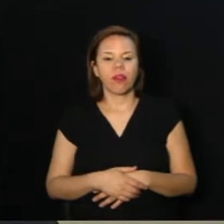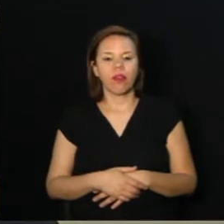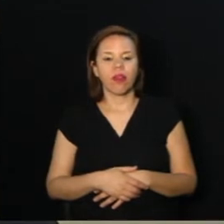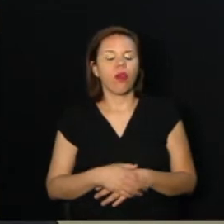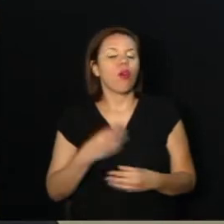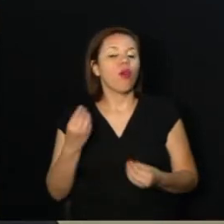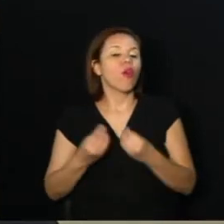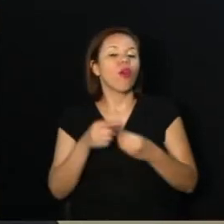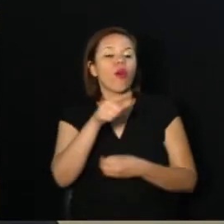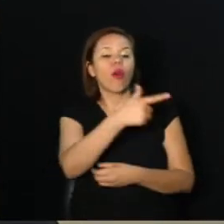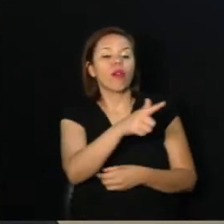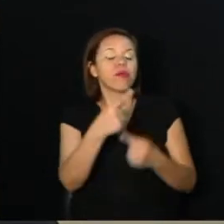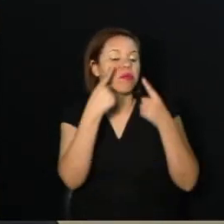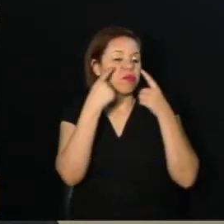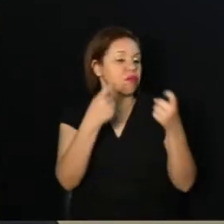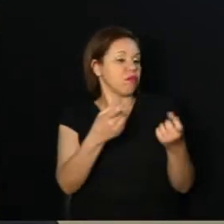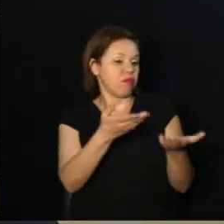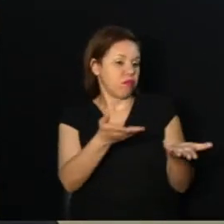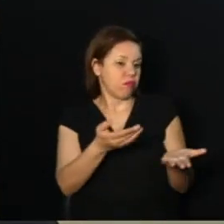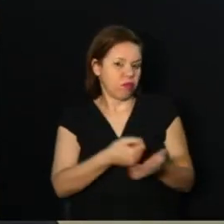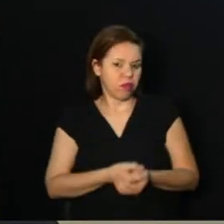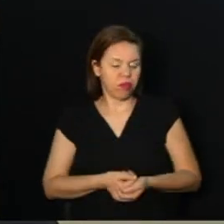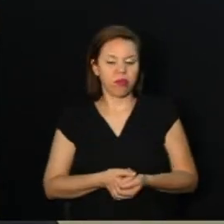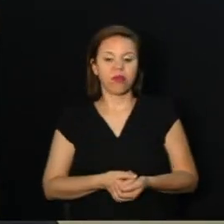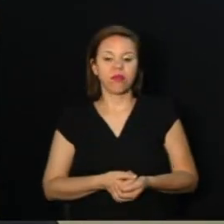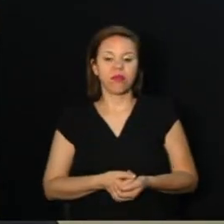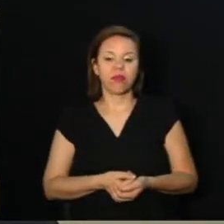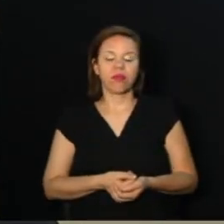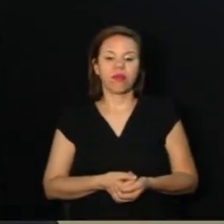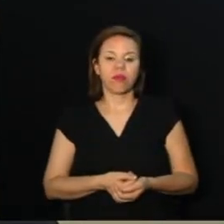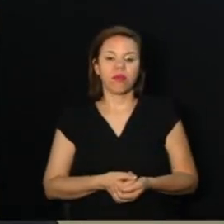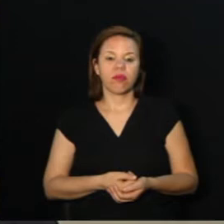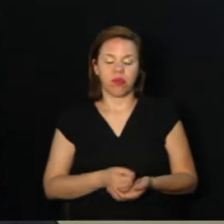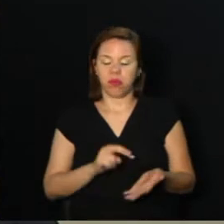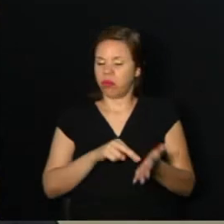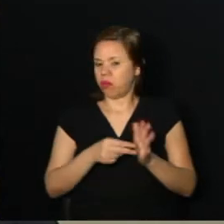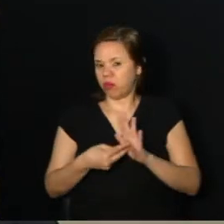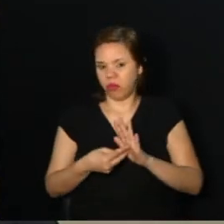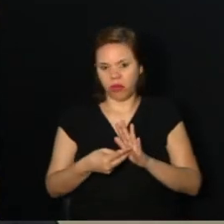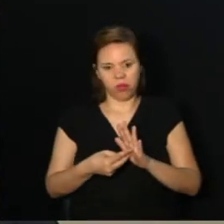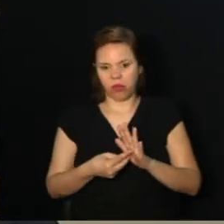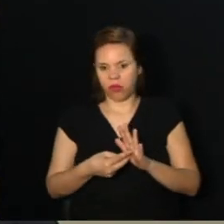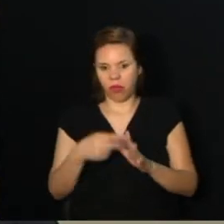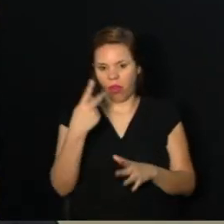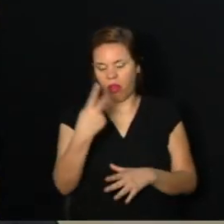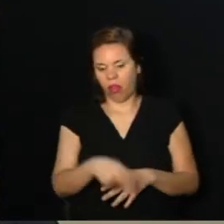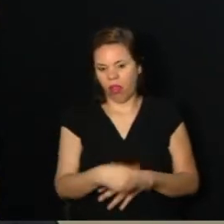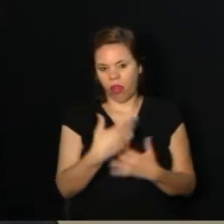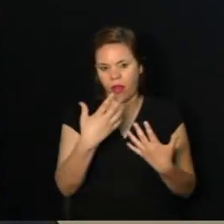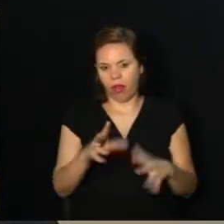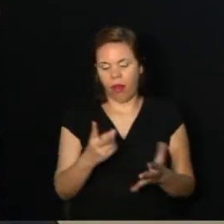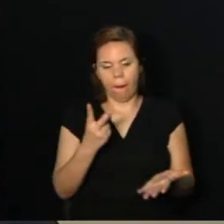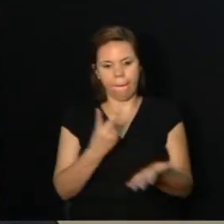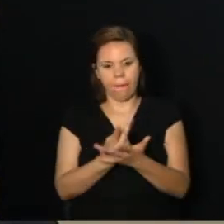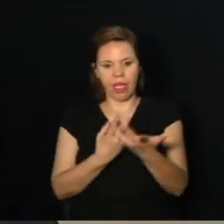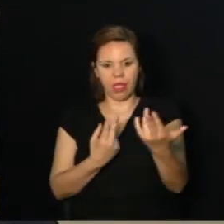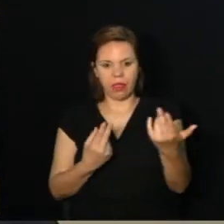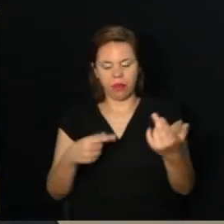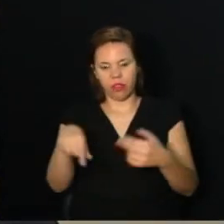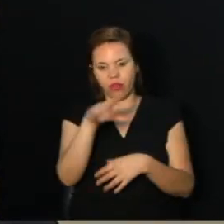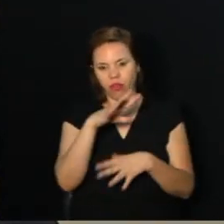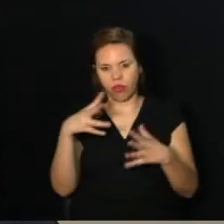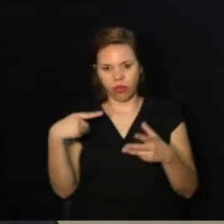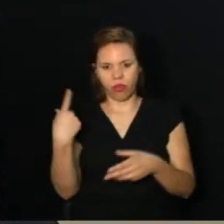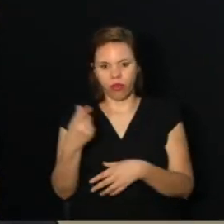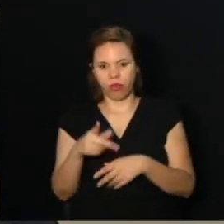Como ela não tem interesse, não significa que ela não está no mesmo nível de